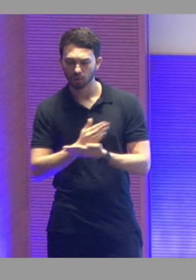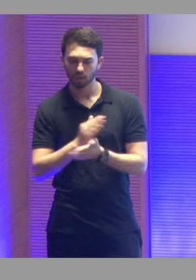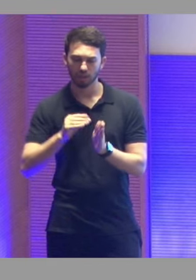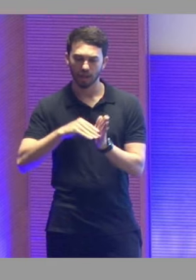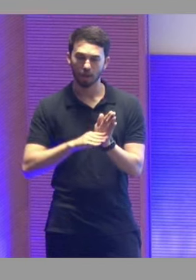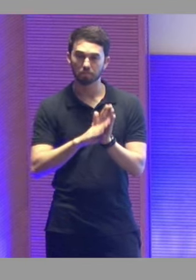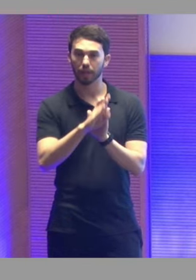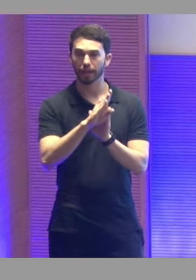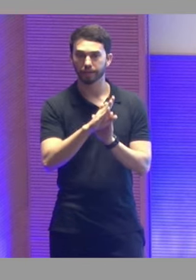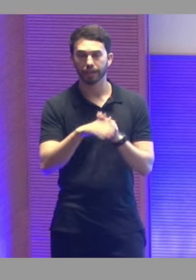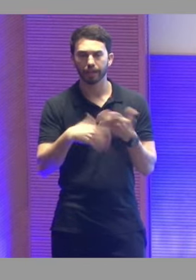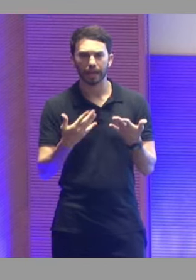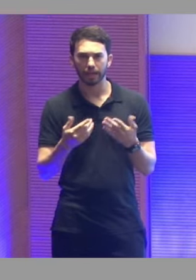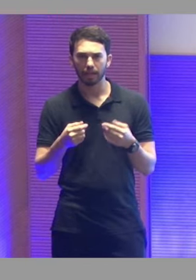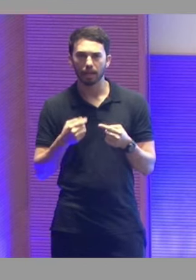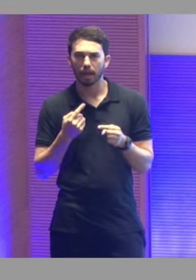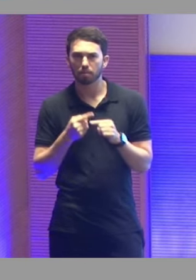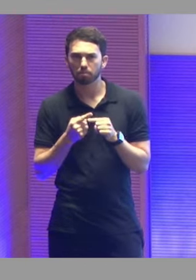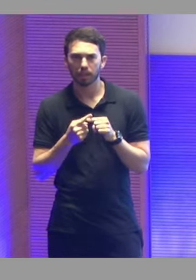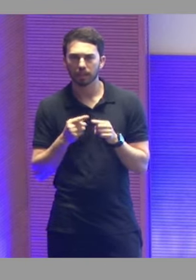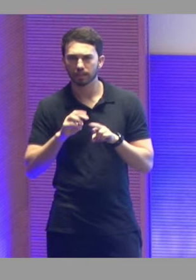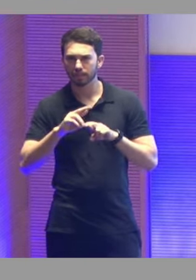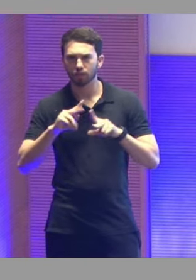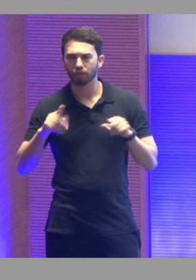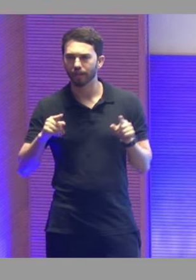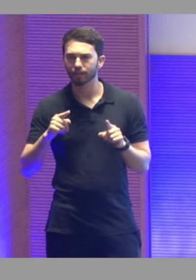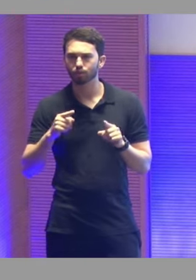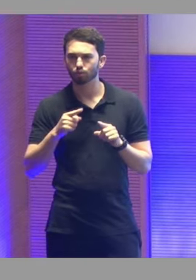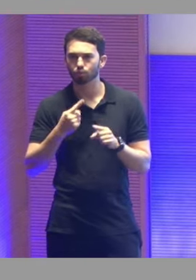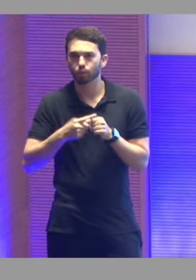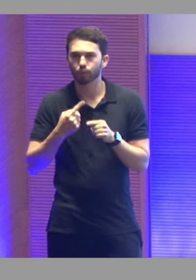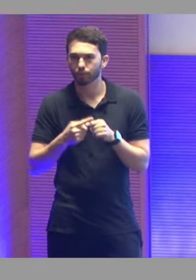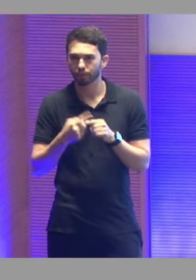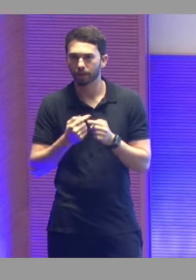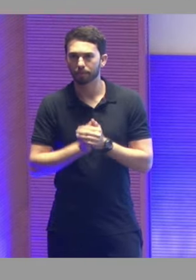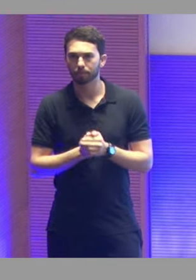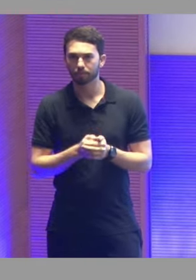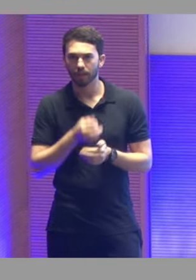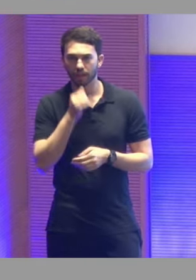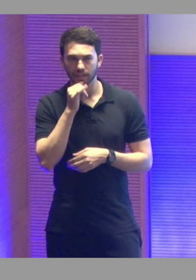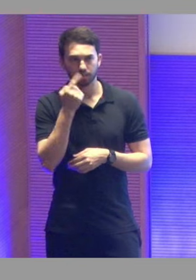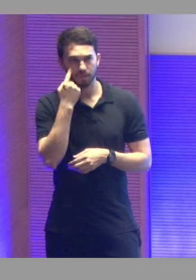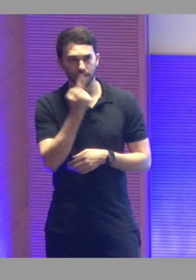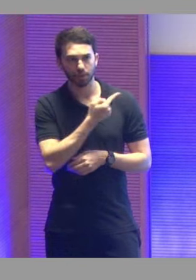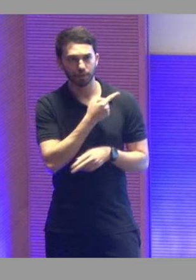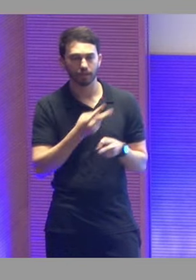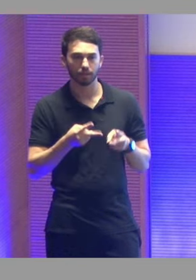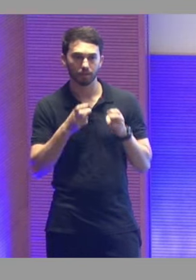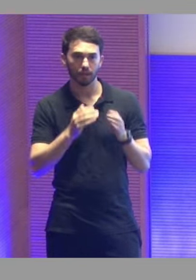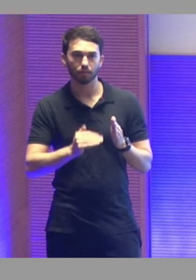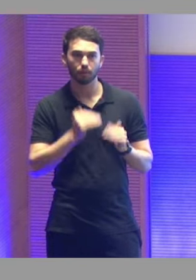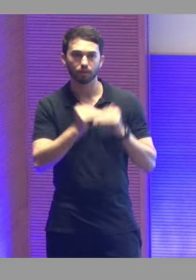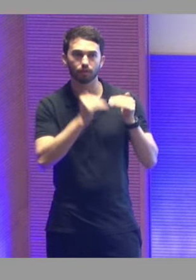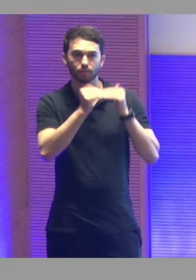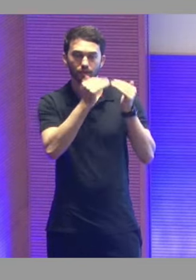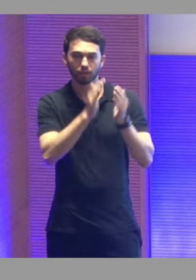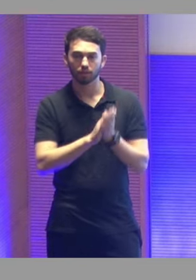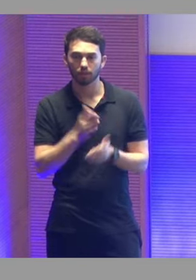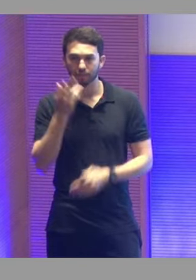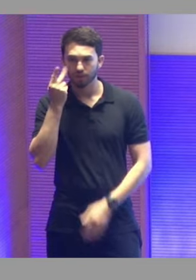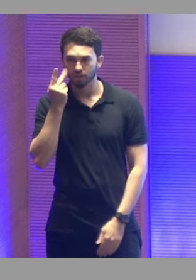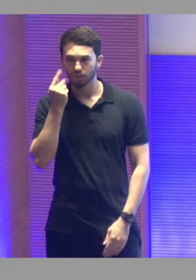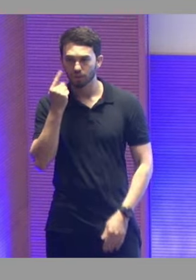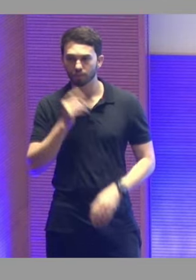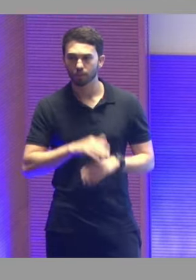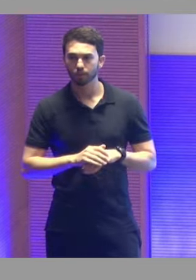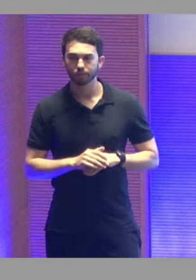e existem alguns motivos para isso né Então na linha em Preto a gente consegue eh visualizar a evolução do número de organizações e nas colunas a